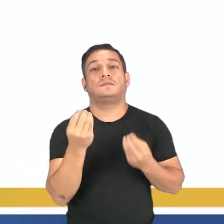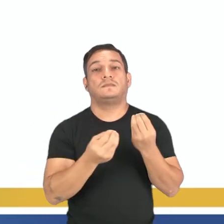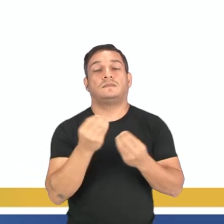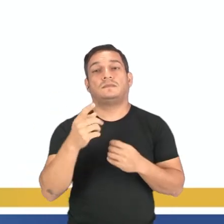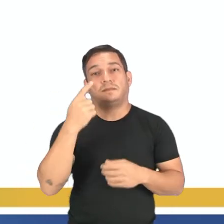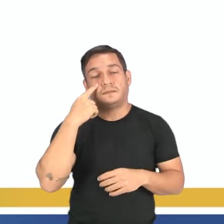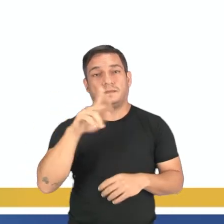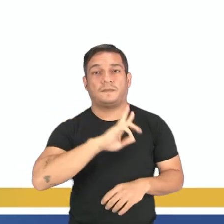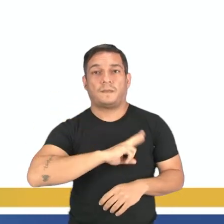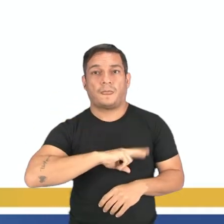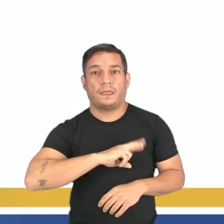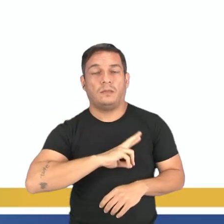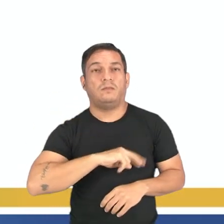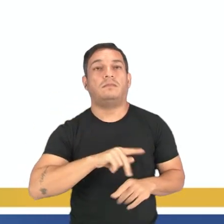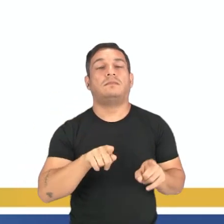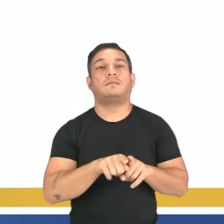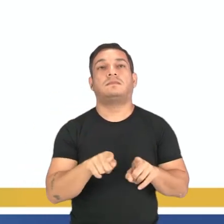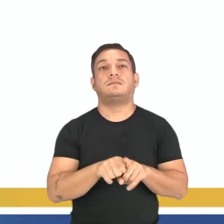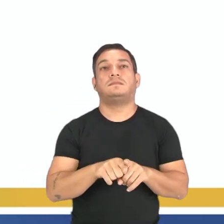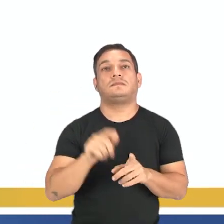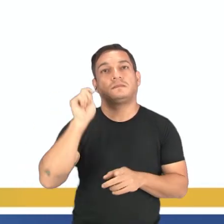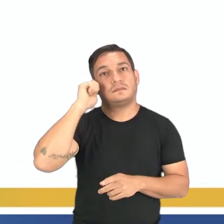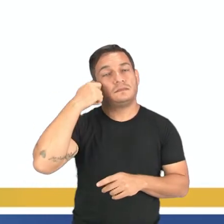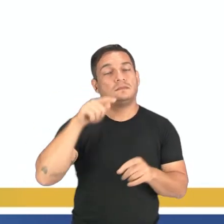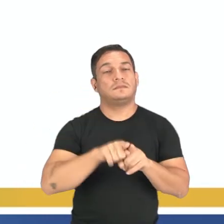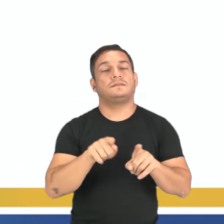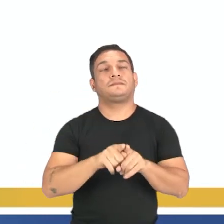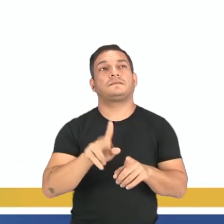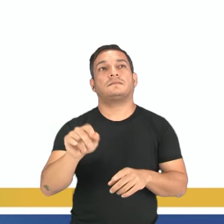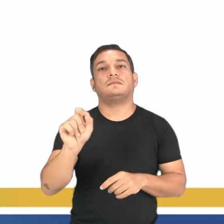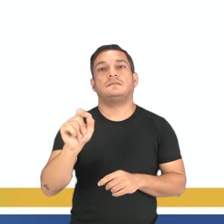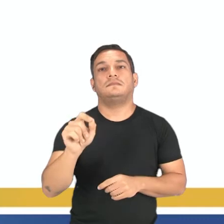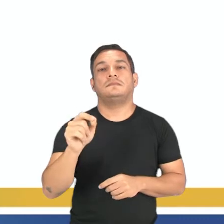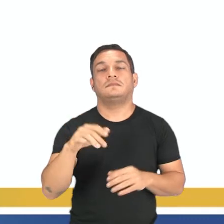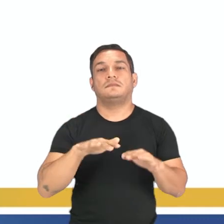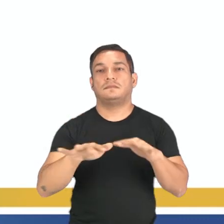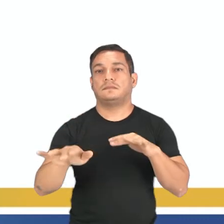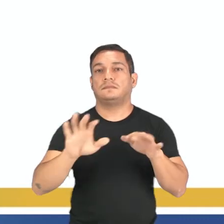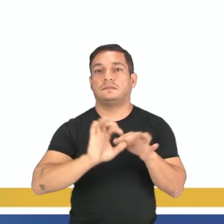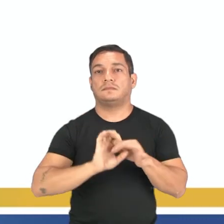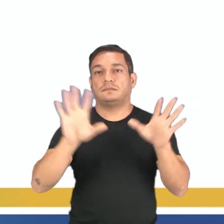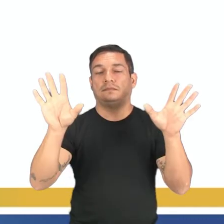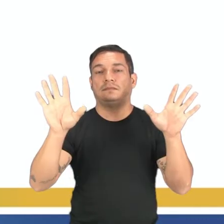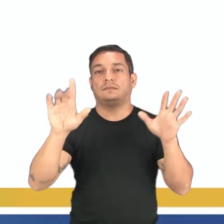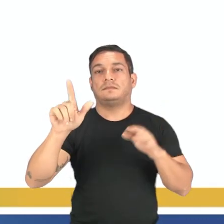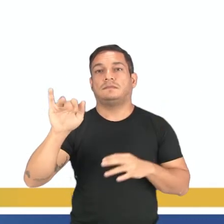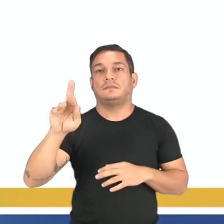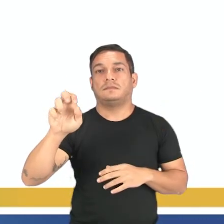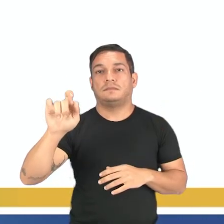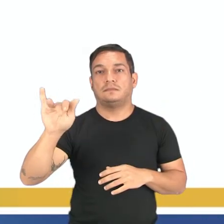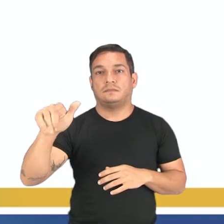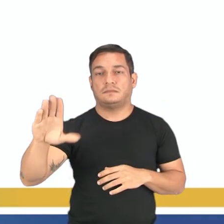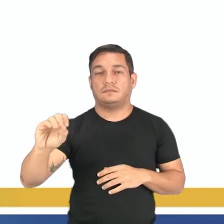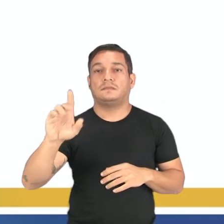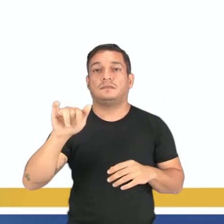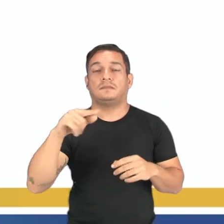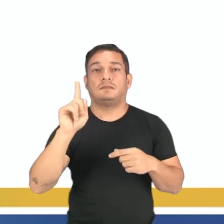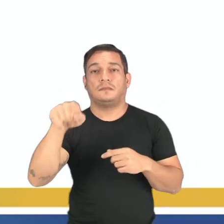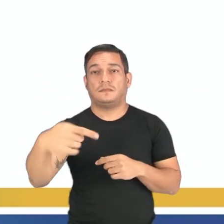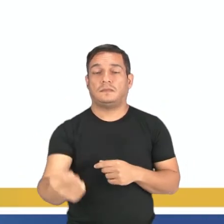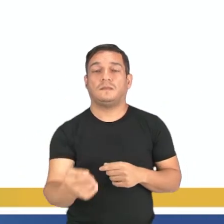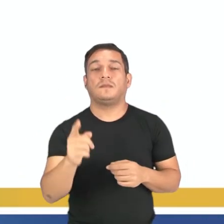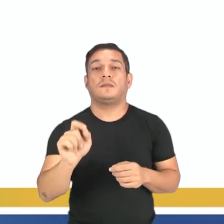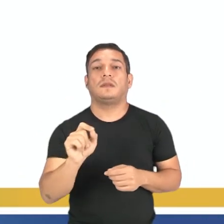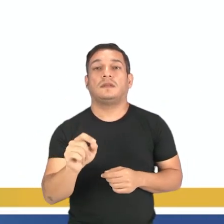lá, pelos romancistas, né? E os negros também vão ser. Só que o movimento de libertação dos negros, ele vai vir bem